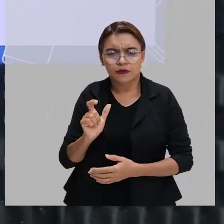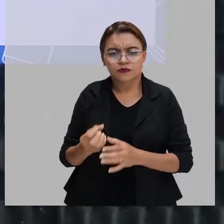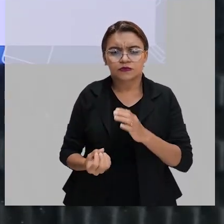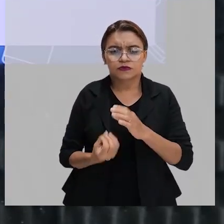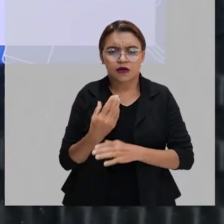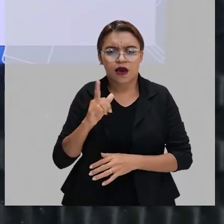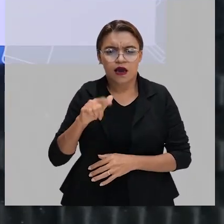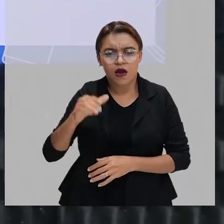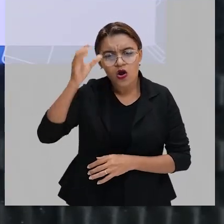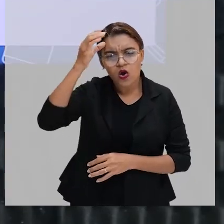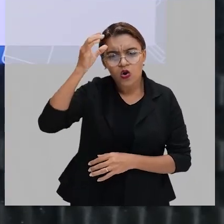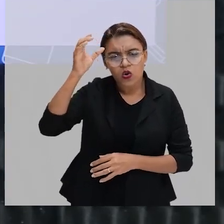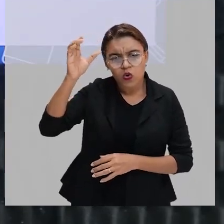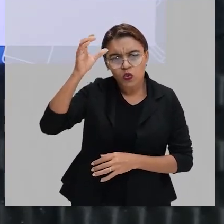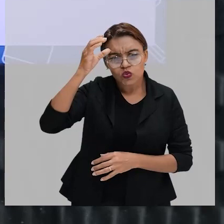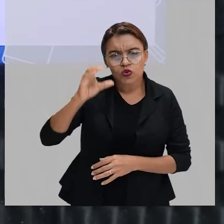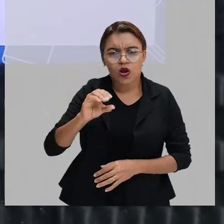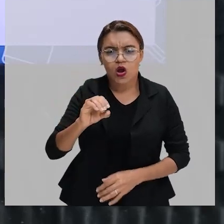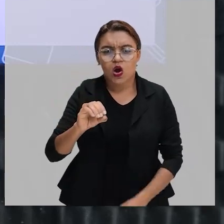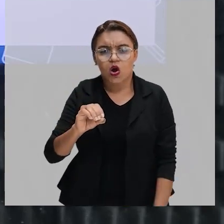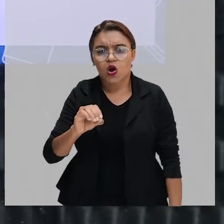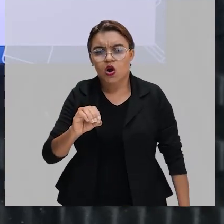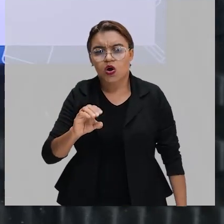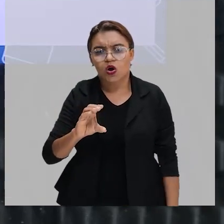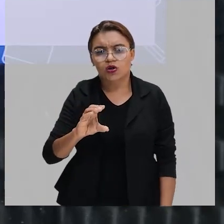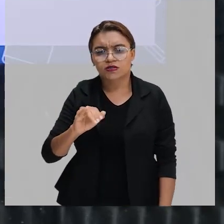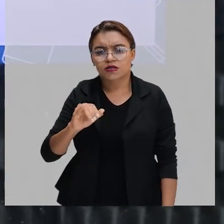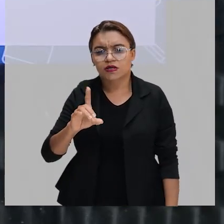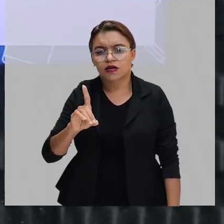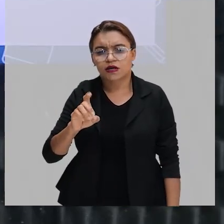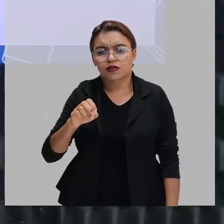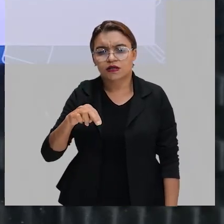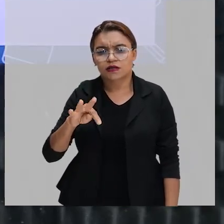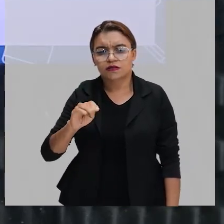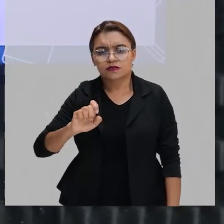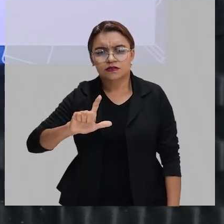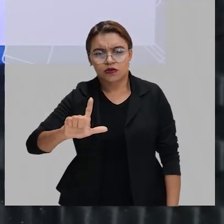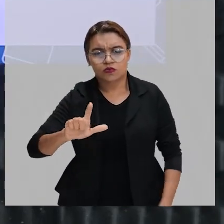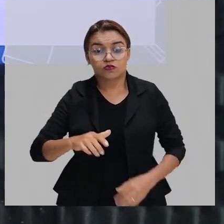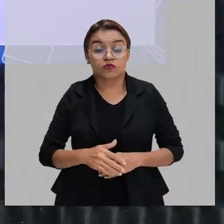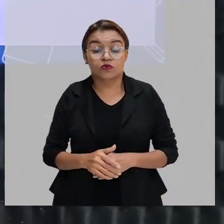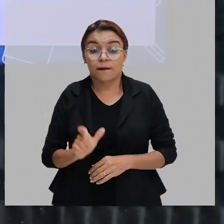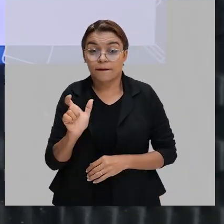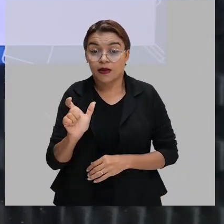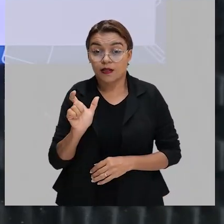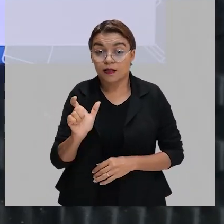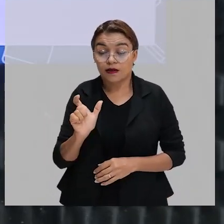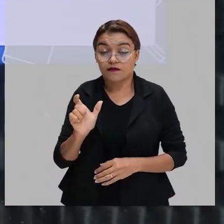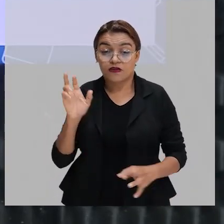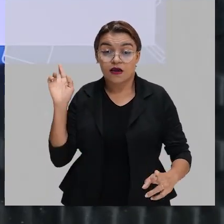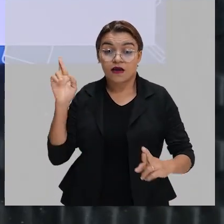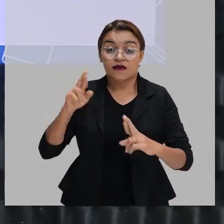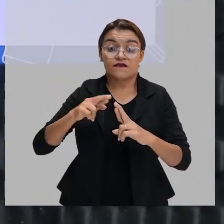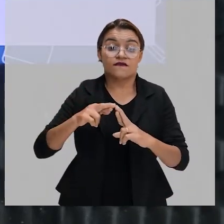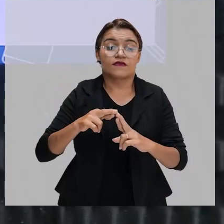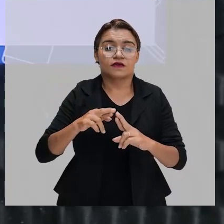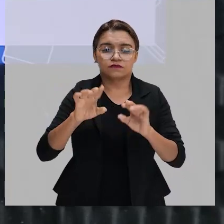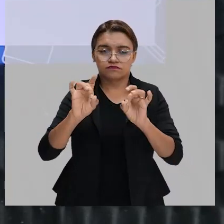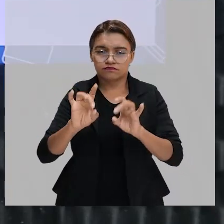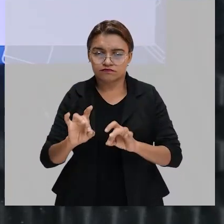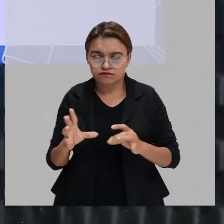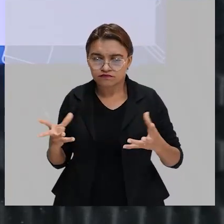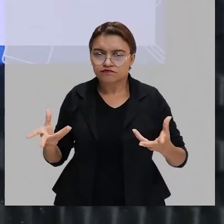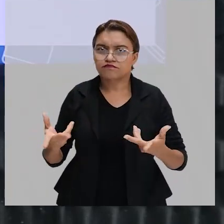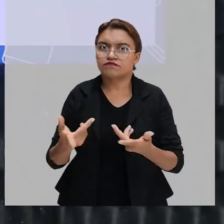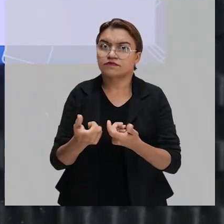da cultura ocidental. O termo refere-se mais especificamente às habilidades